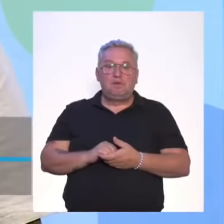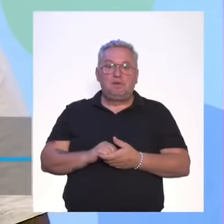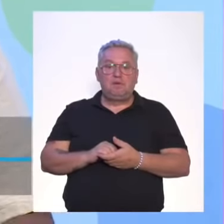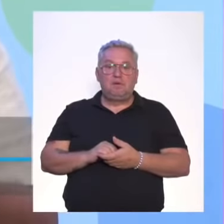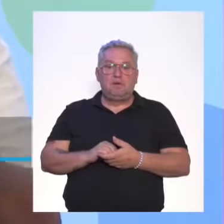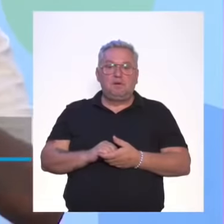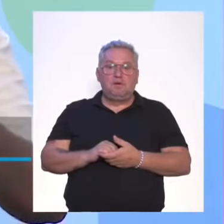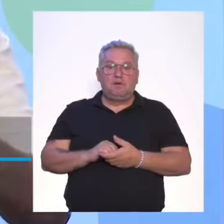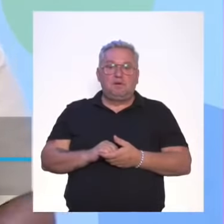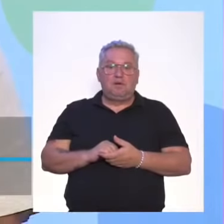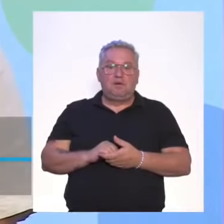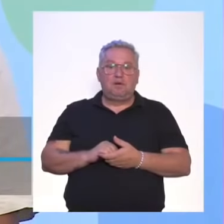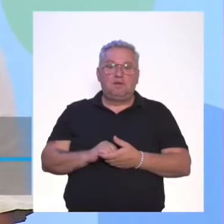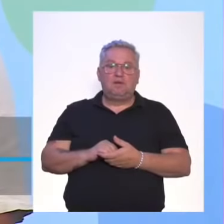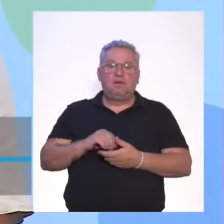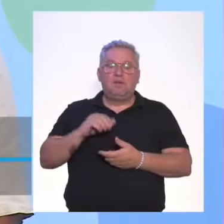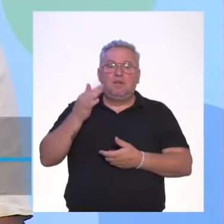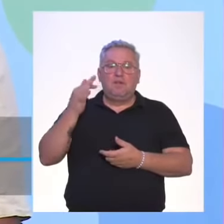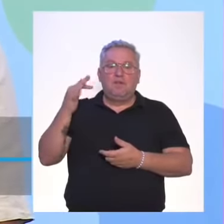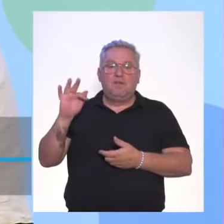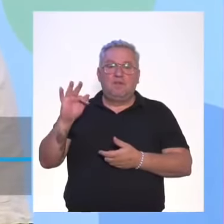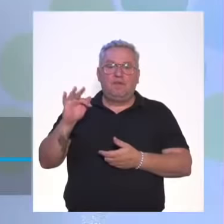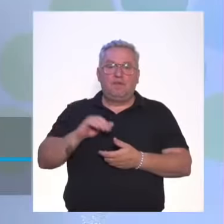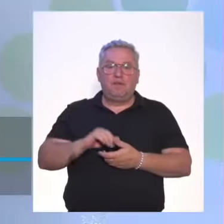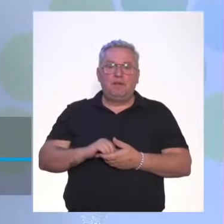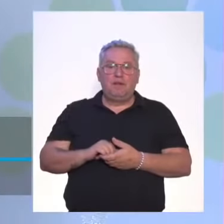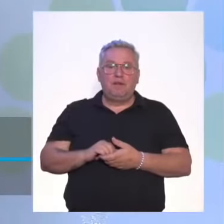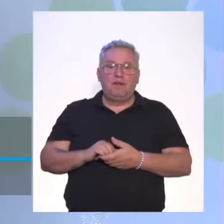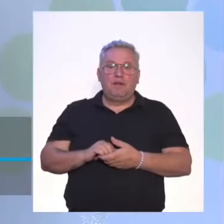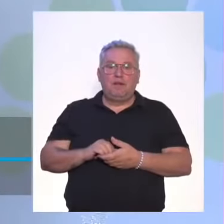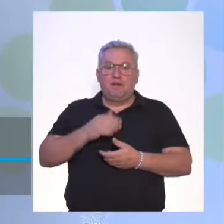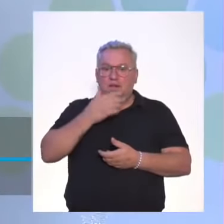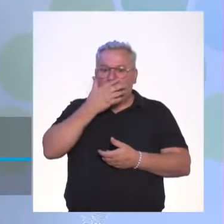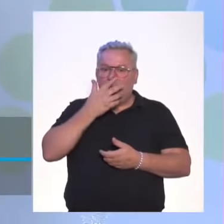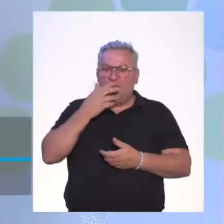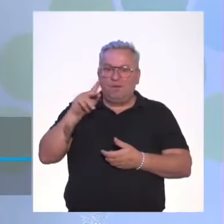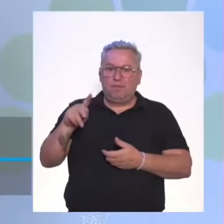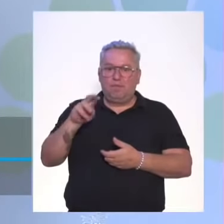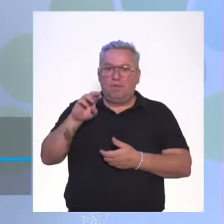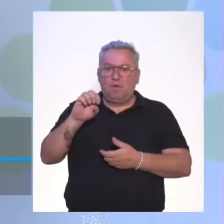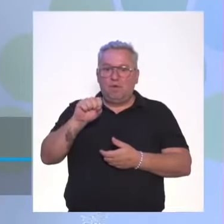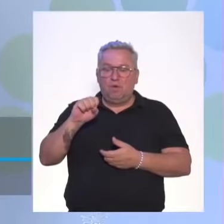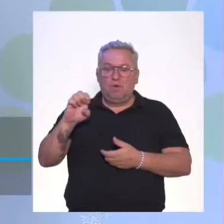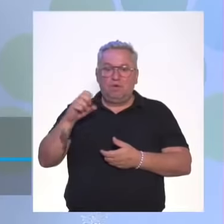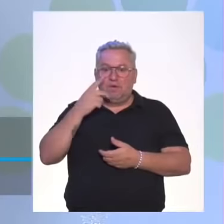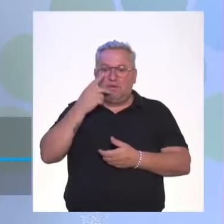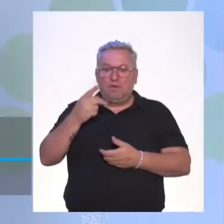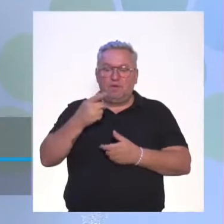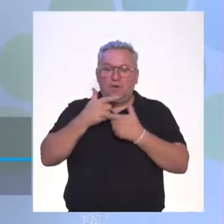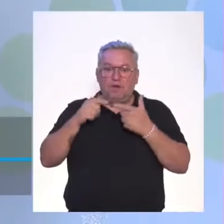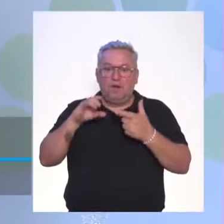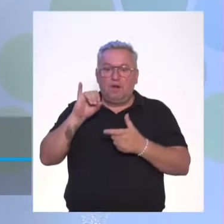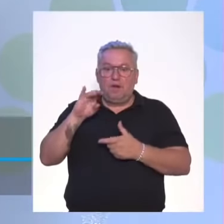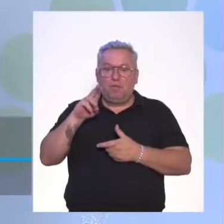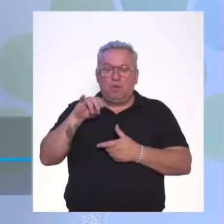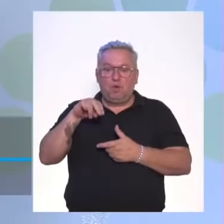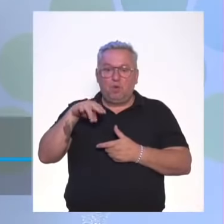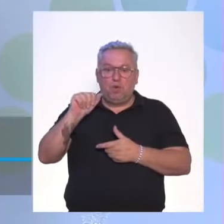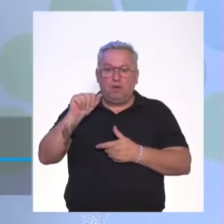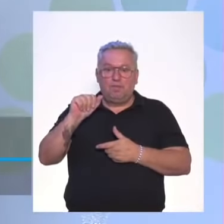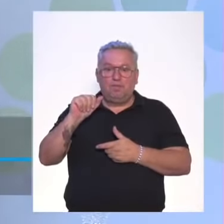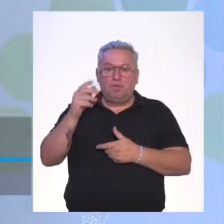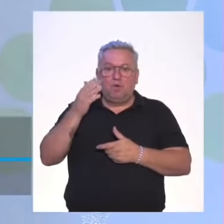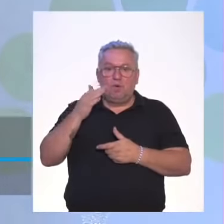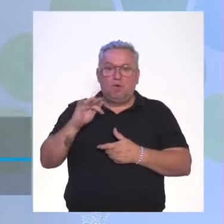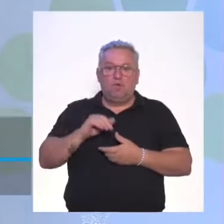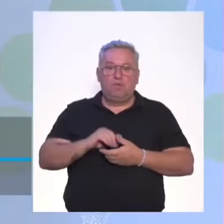sábio francês dela não acredito que você não vai morar com vocês aqui não funciona a Rose do céu centro de línguas lá de Ibiúna ótima de